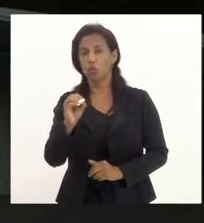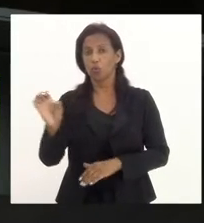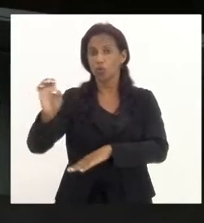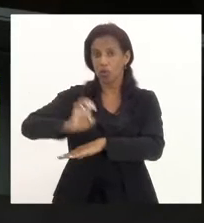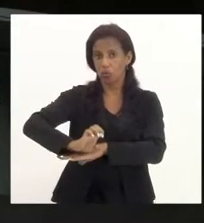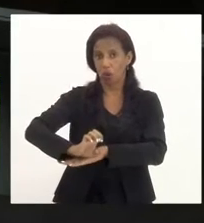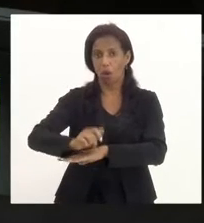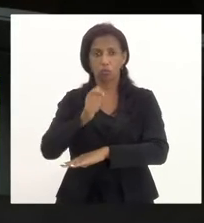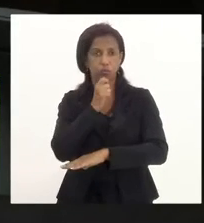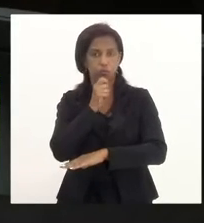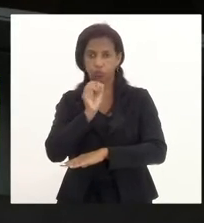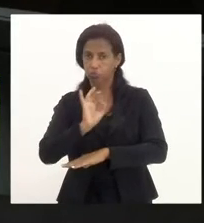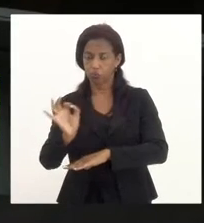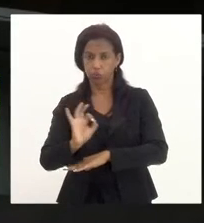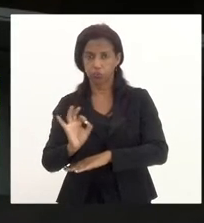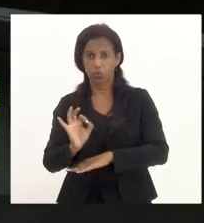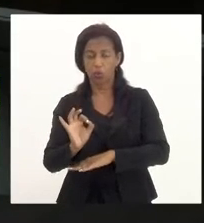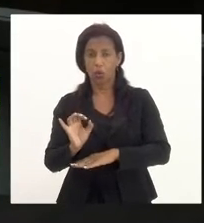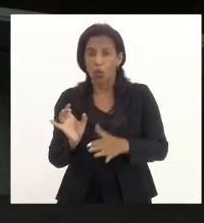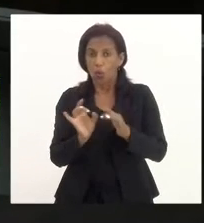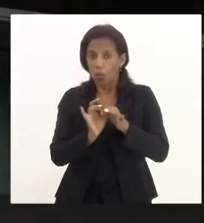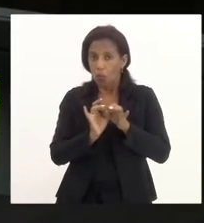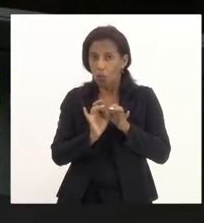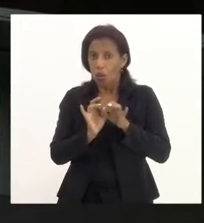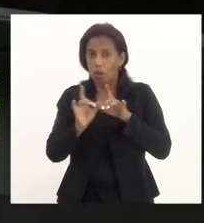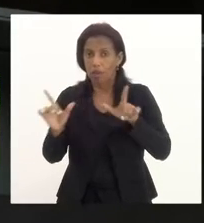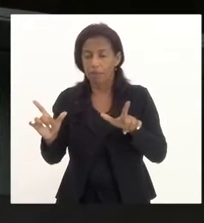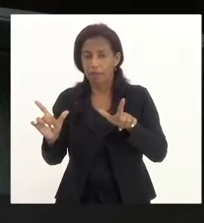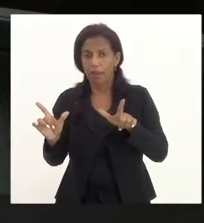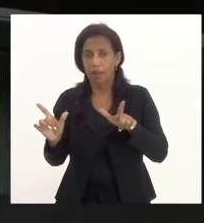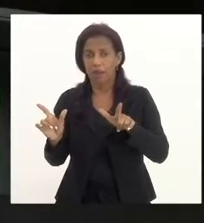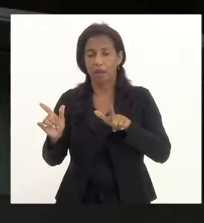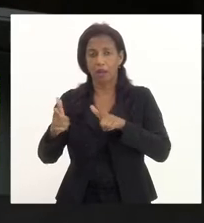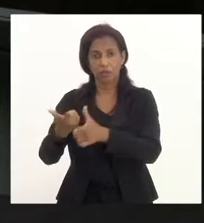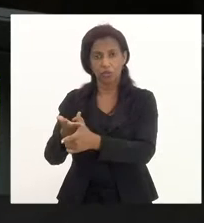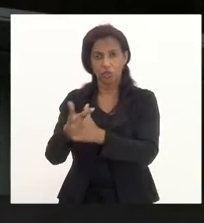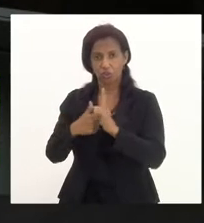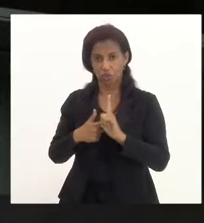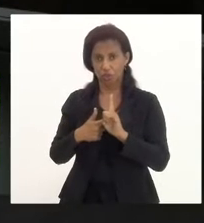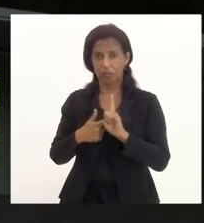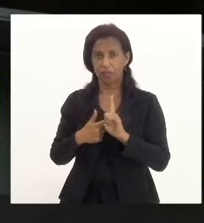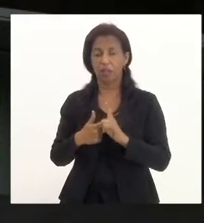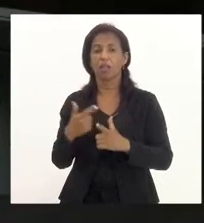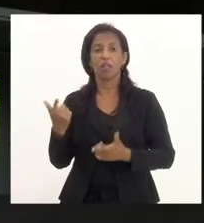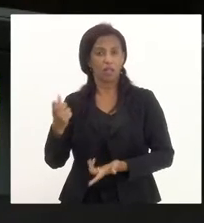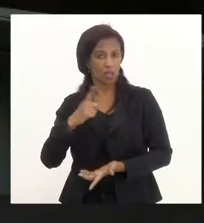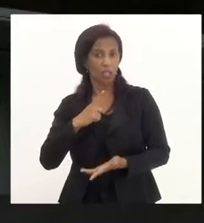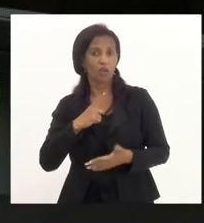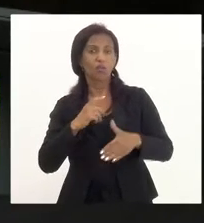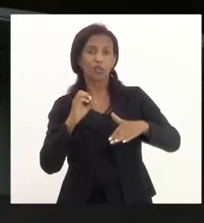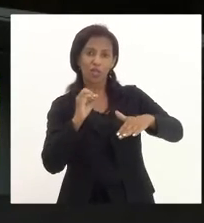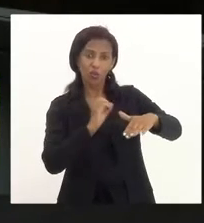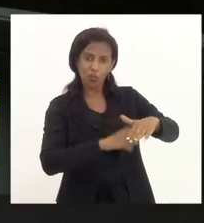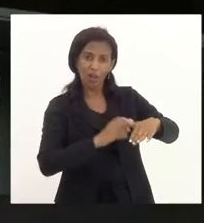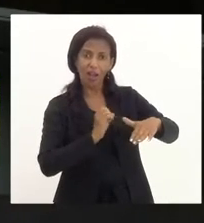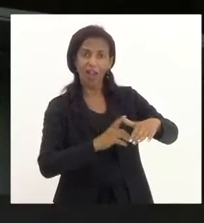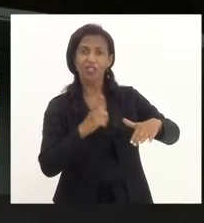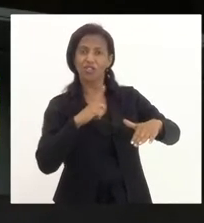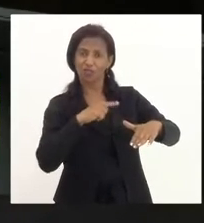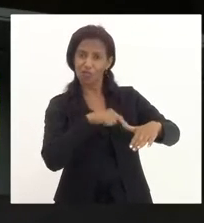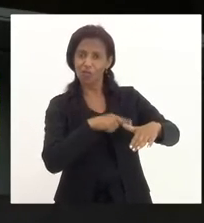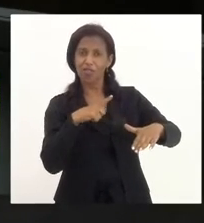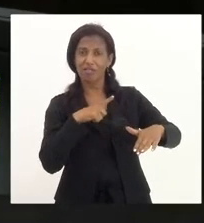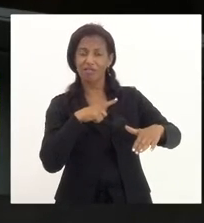Estadual à medida que a gente libere o serviço da dívida eu vou ter o recurso no caixa também para poder